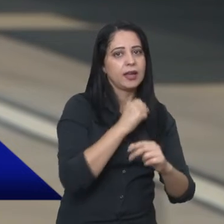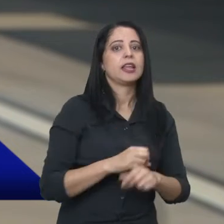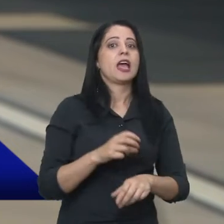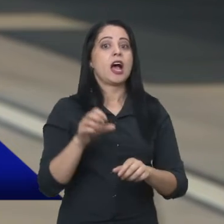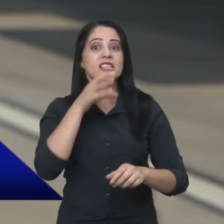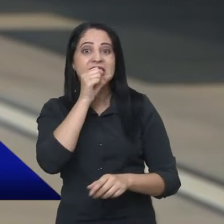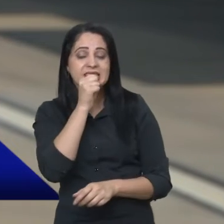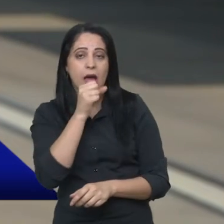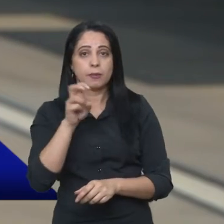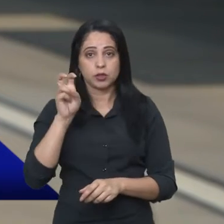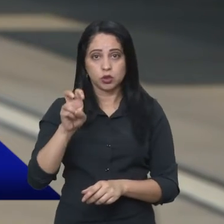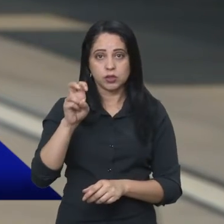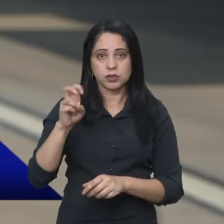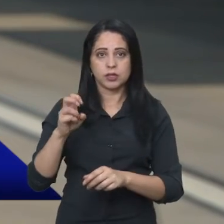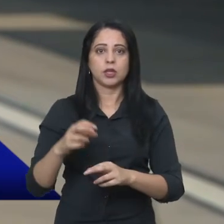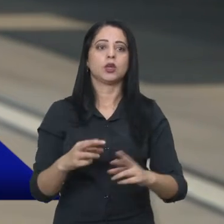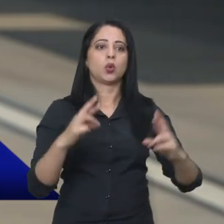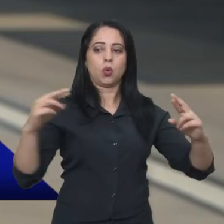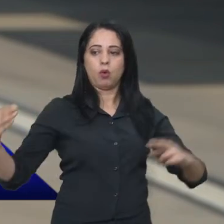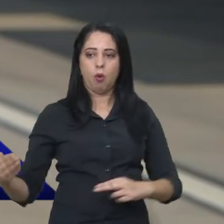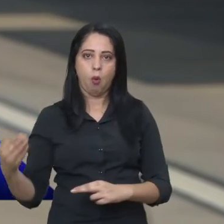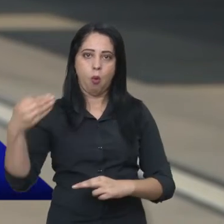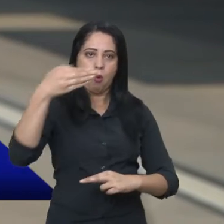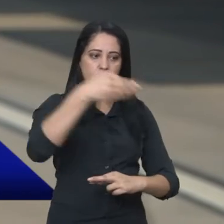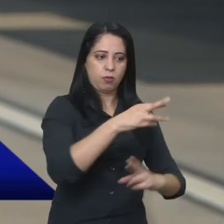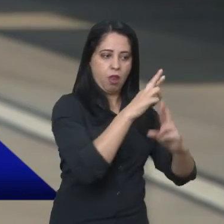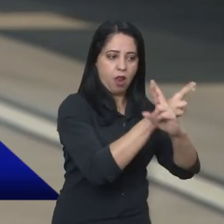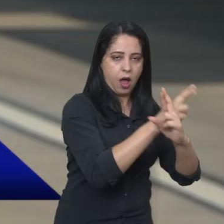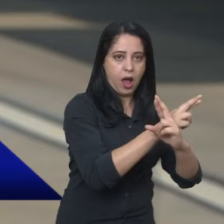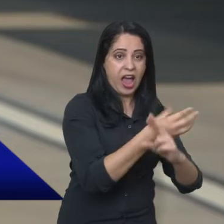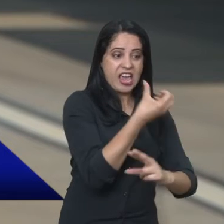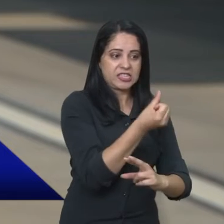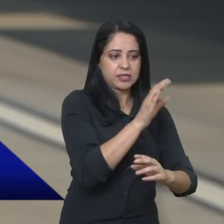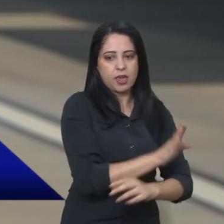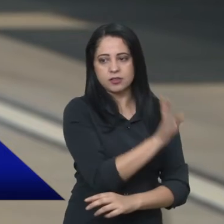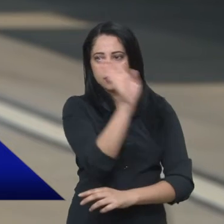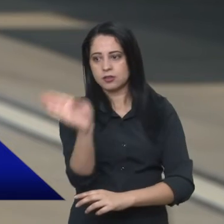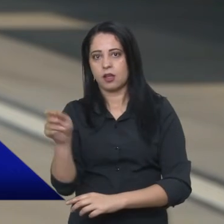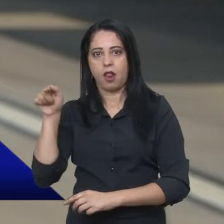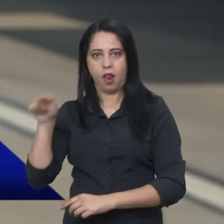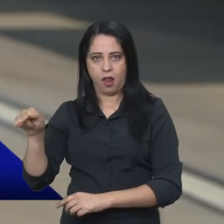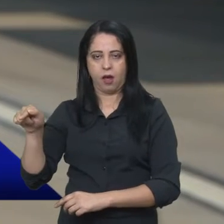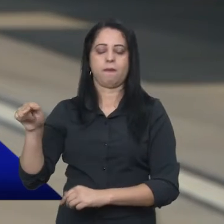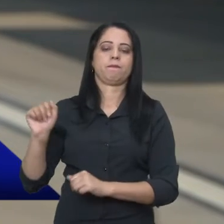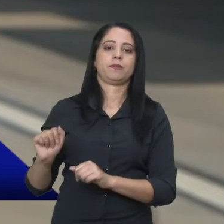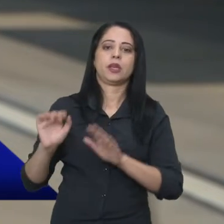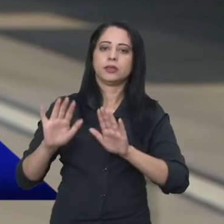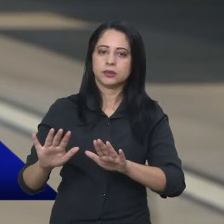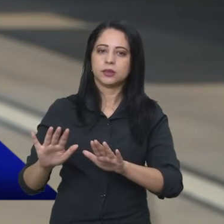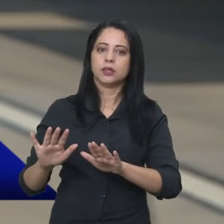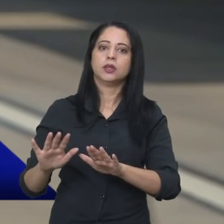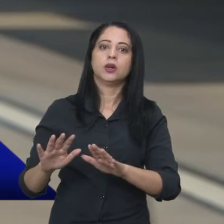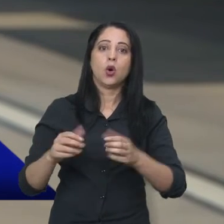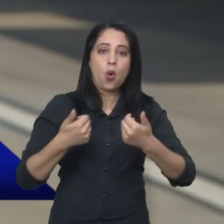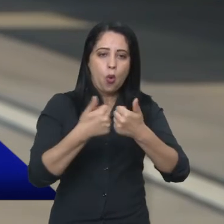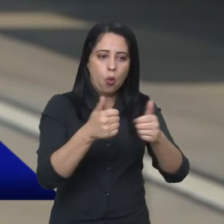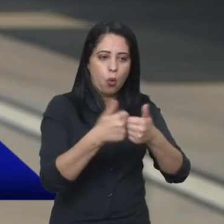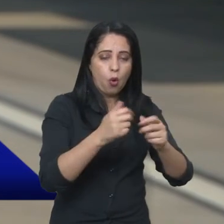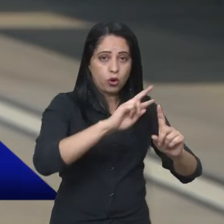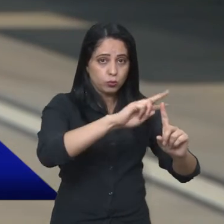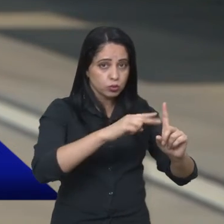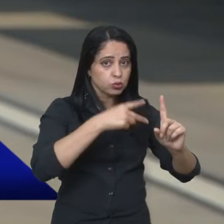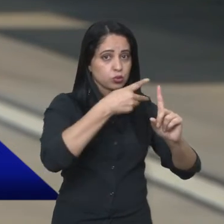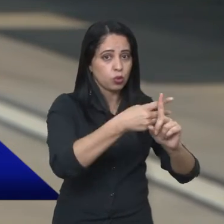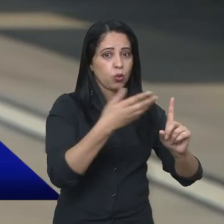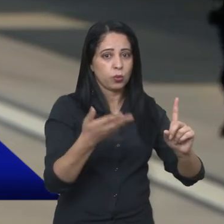serão cinco partidas sentido terminal central e outras seis partidas sentido bairro e daí Vale ressaltar então que esse aumento de